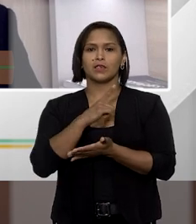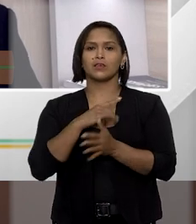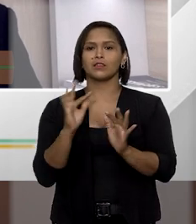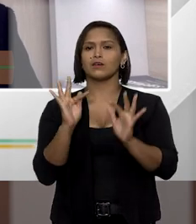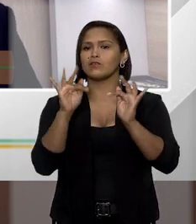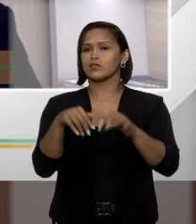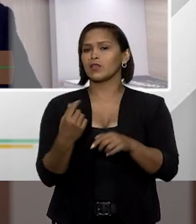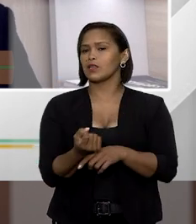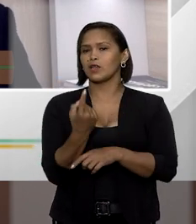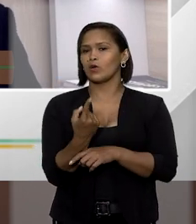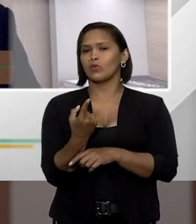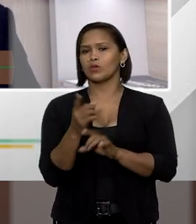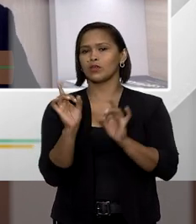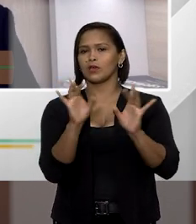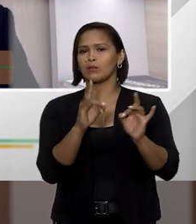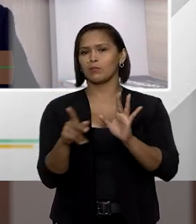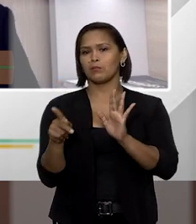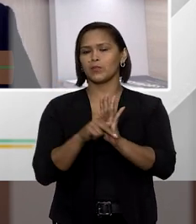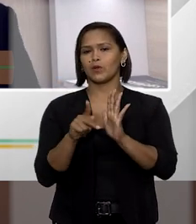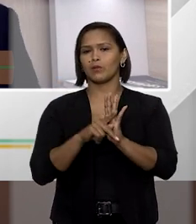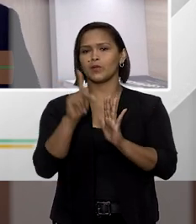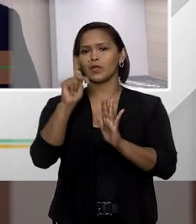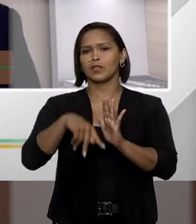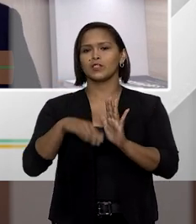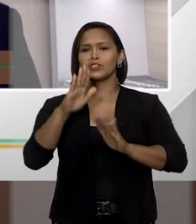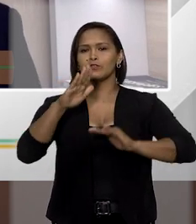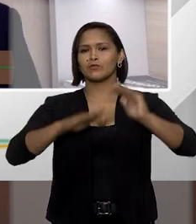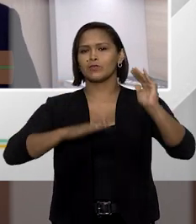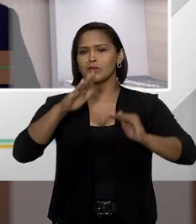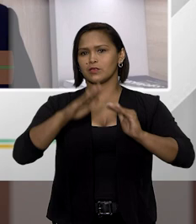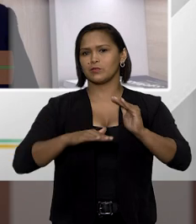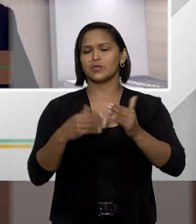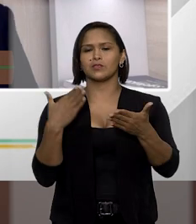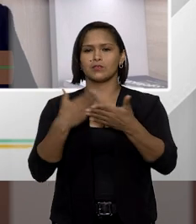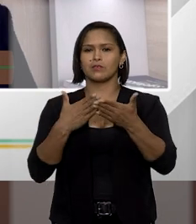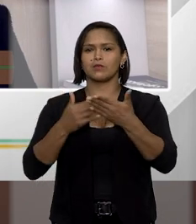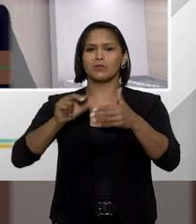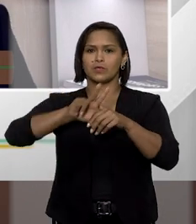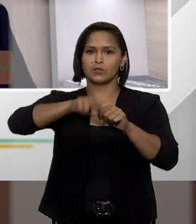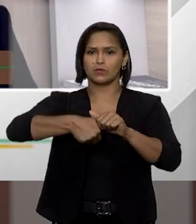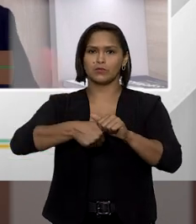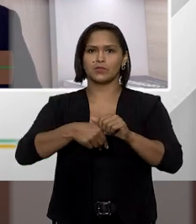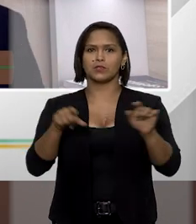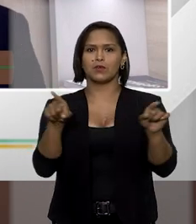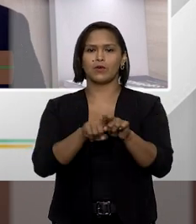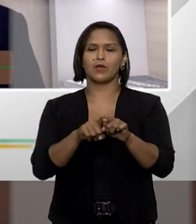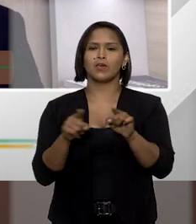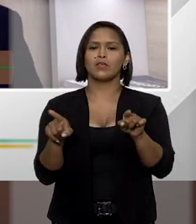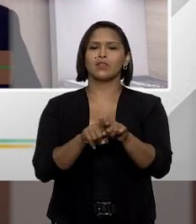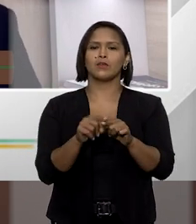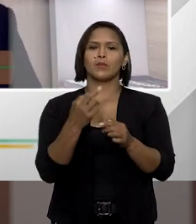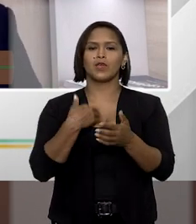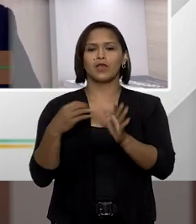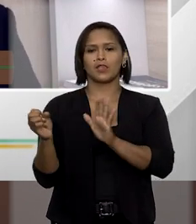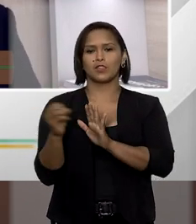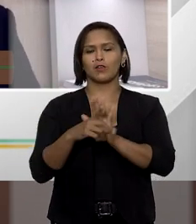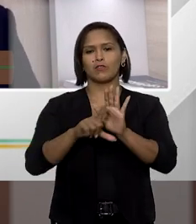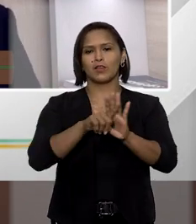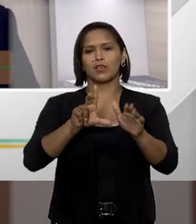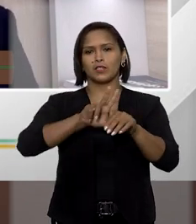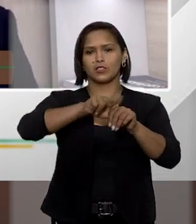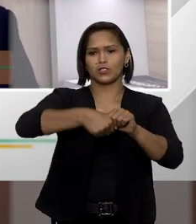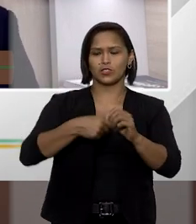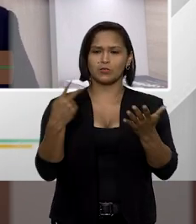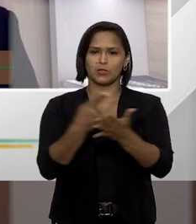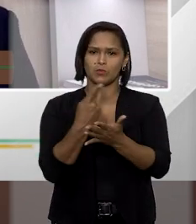a finalidade única e exclusiva de flexibilizar o combate à corrupção. Vide aí a recente nova